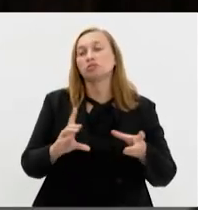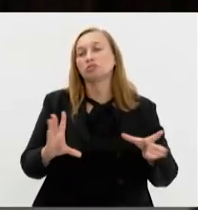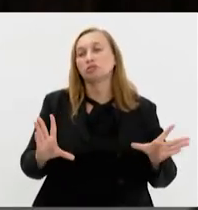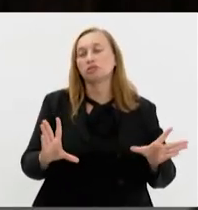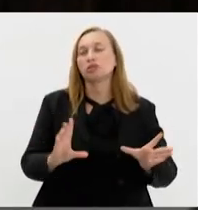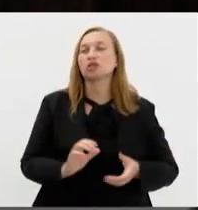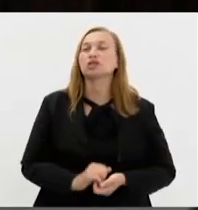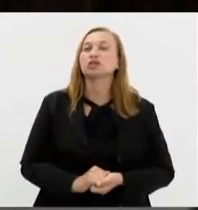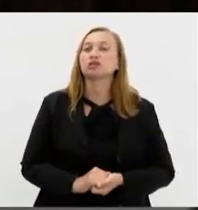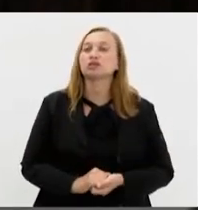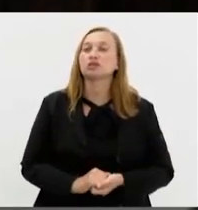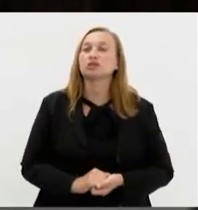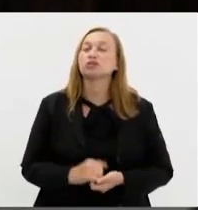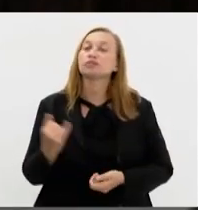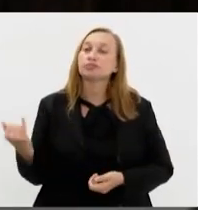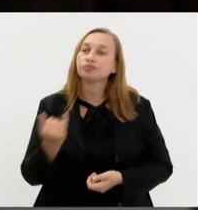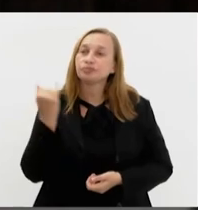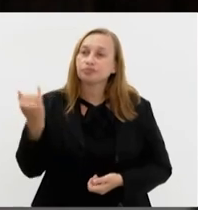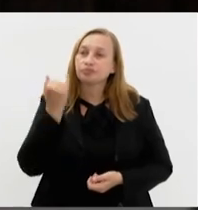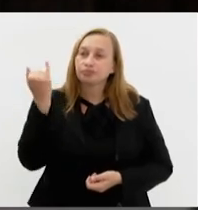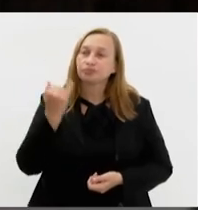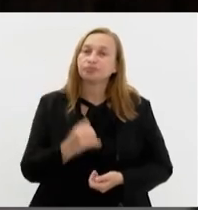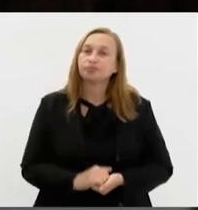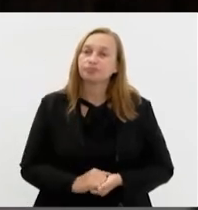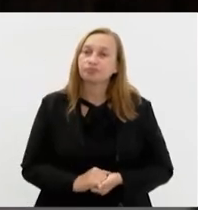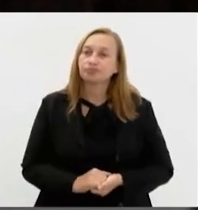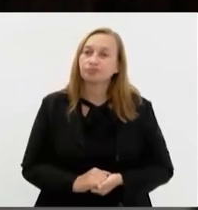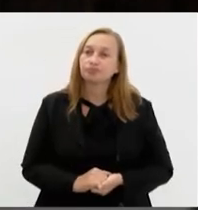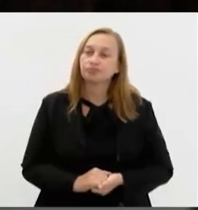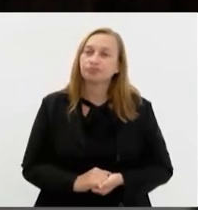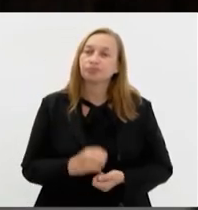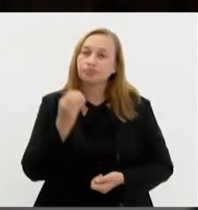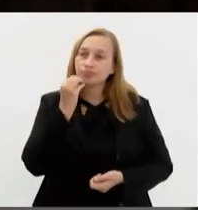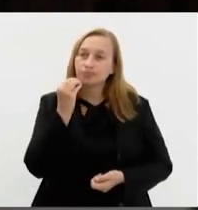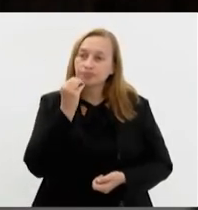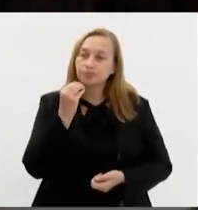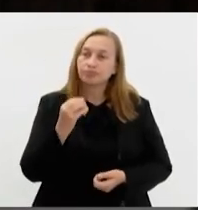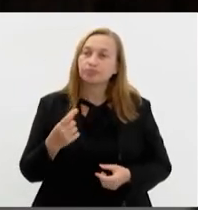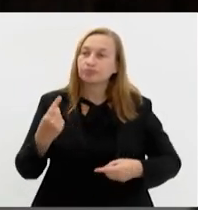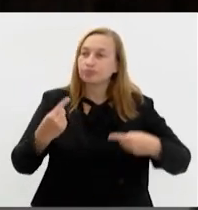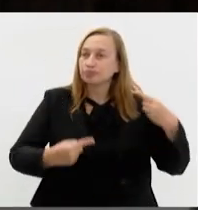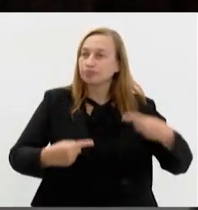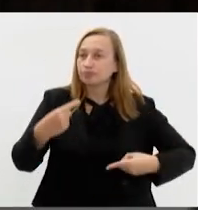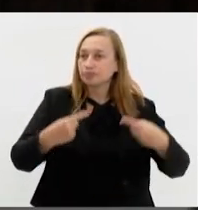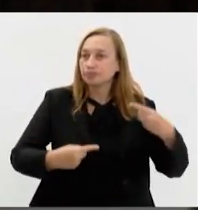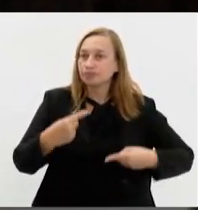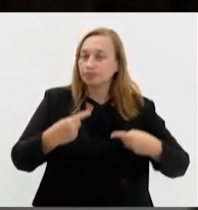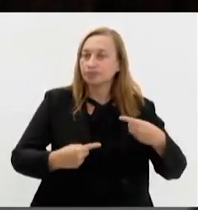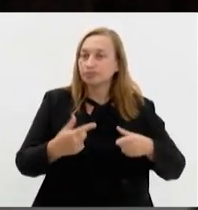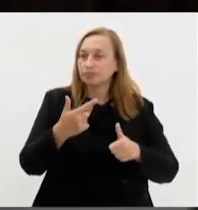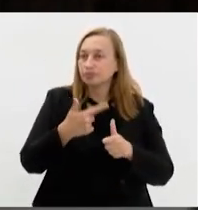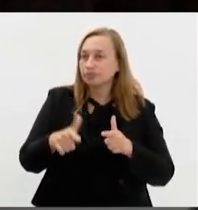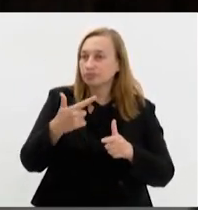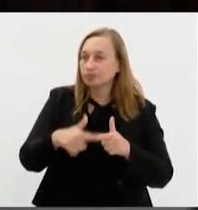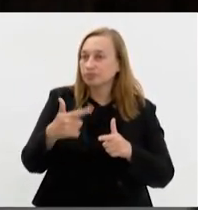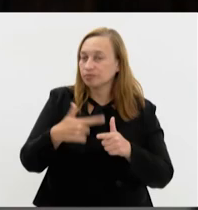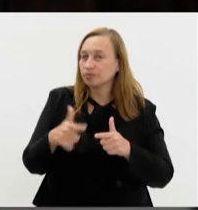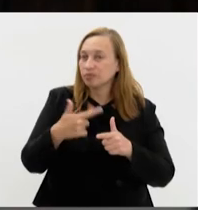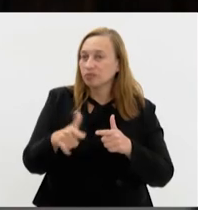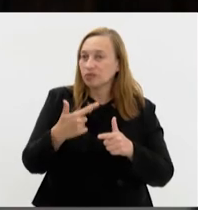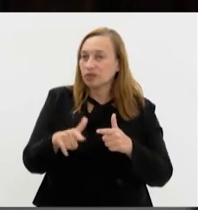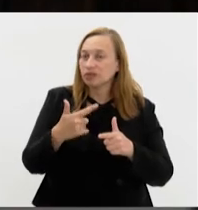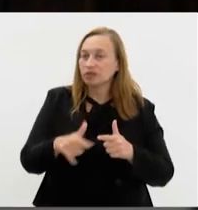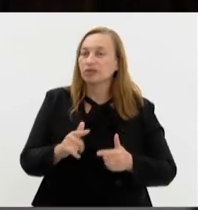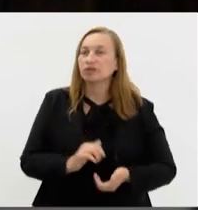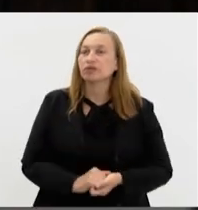pela qual é muito importante nós termos oportunidades como essa de debatermos esses problemas e tentarmos dentro